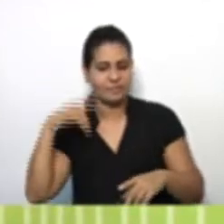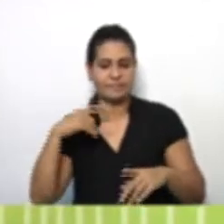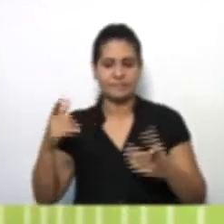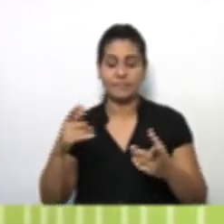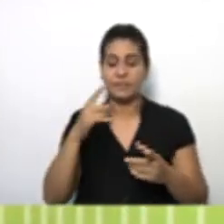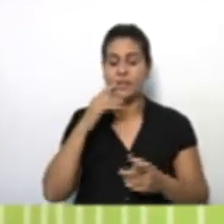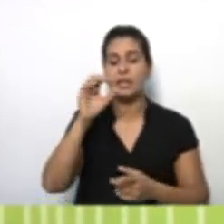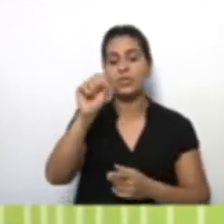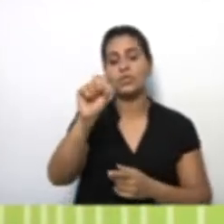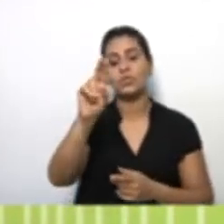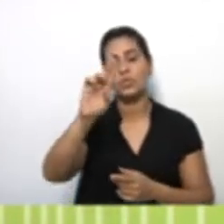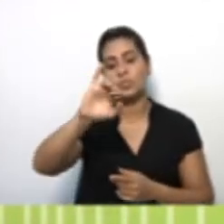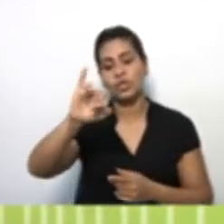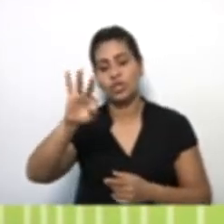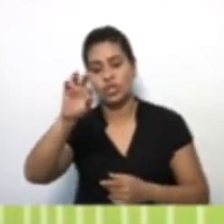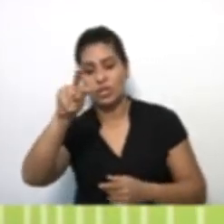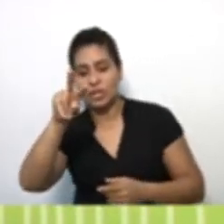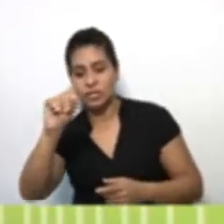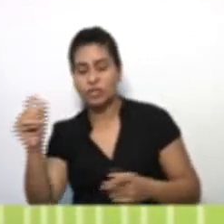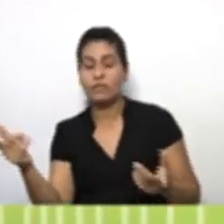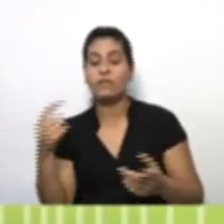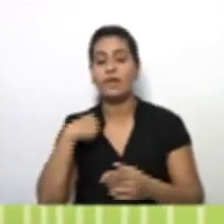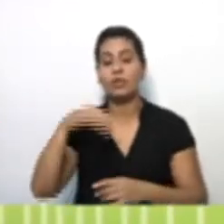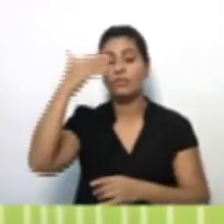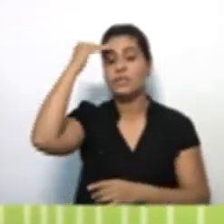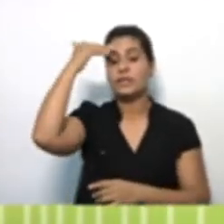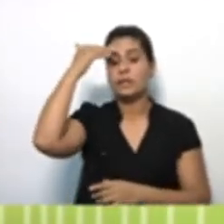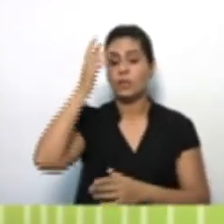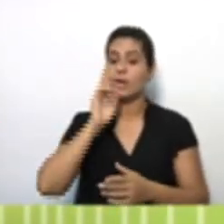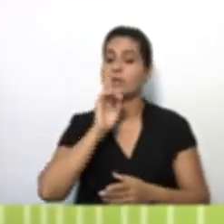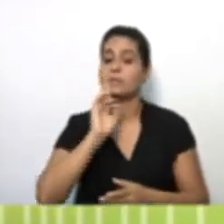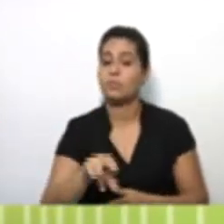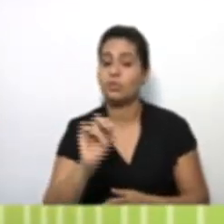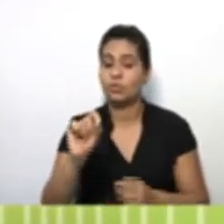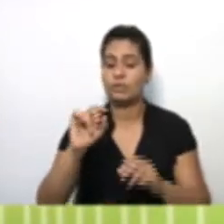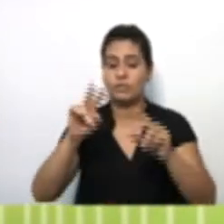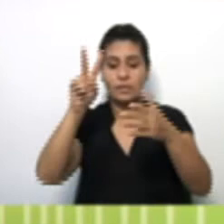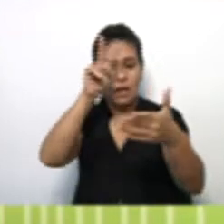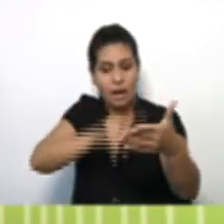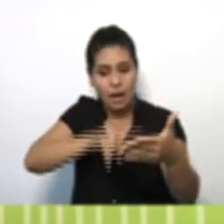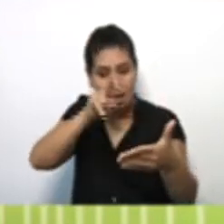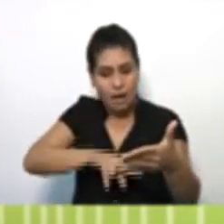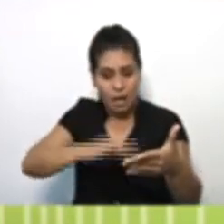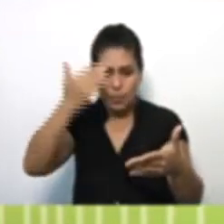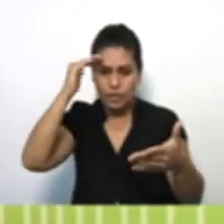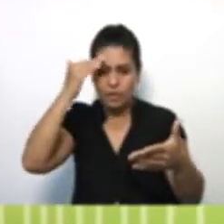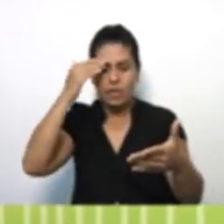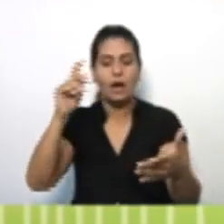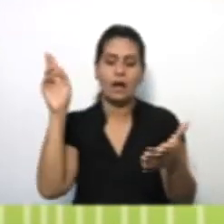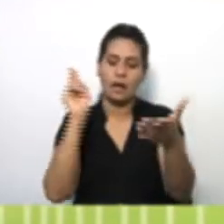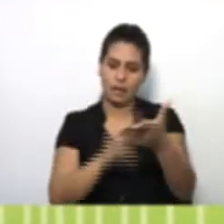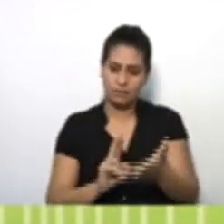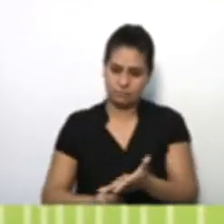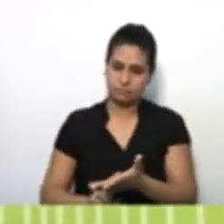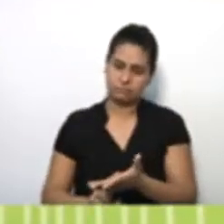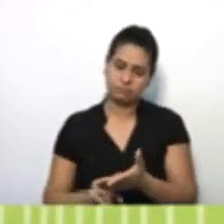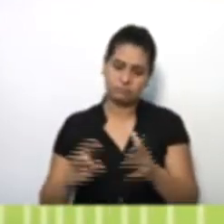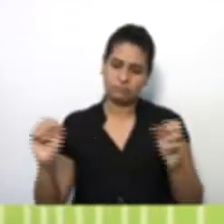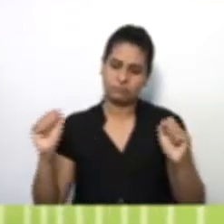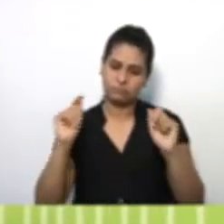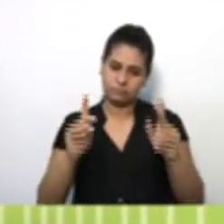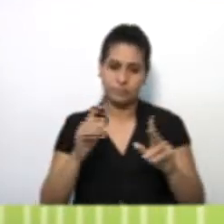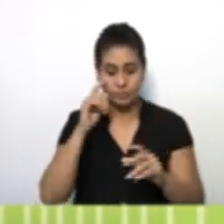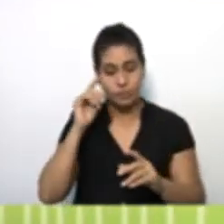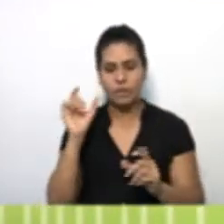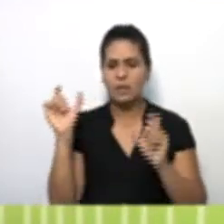ela é subjetiva, então vai do quê? Do seu entendimento, do conteúdo, do seu conceito de organizações, Se você respondeu